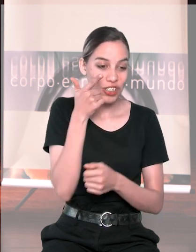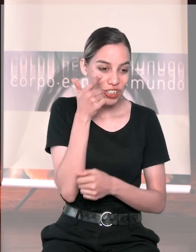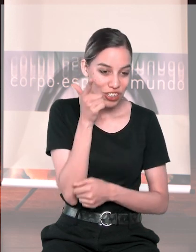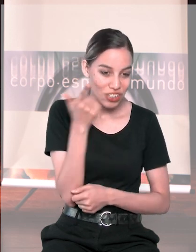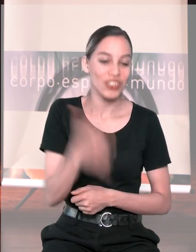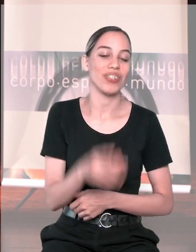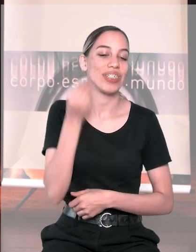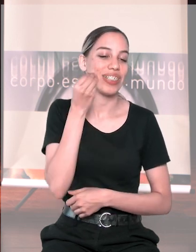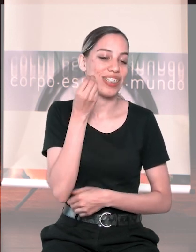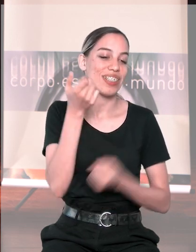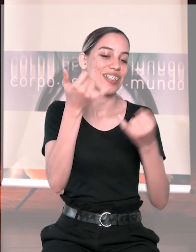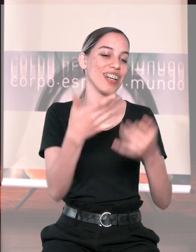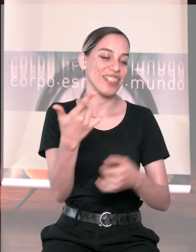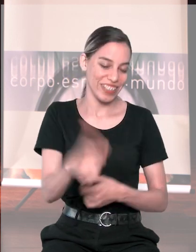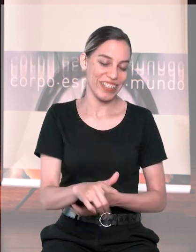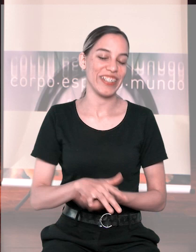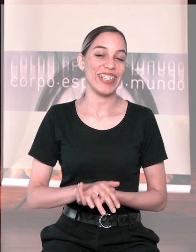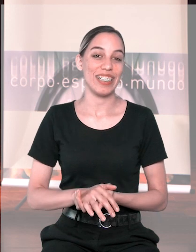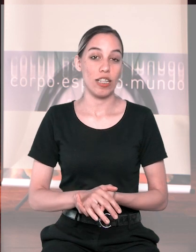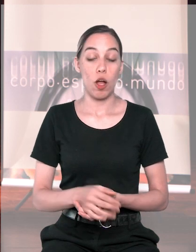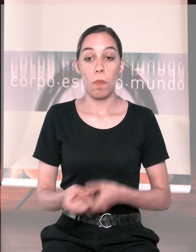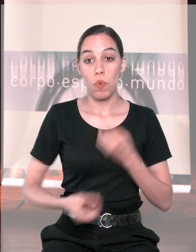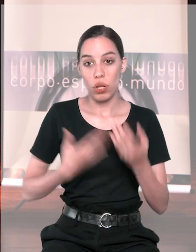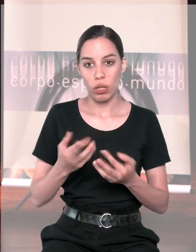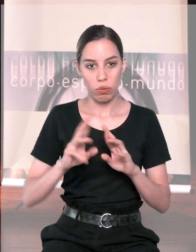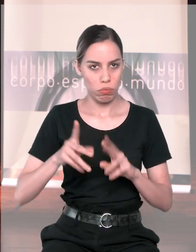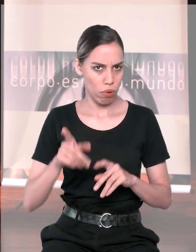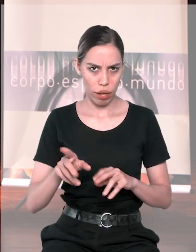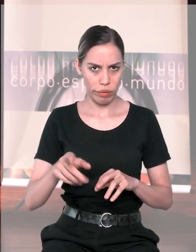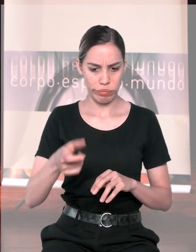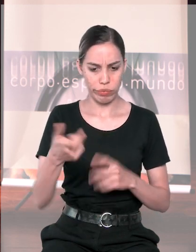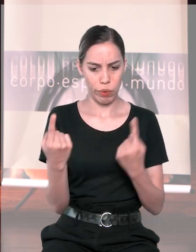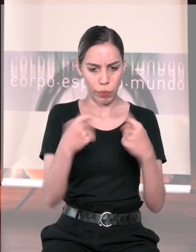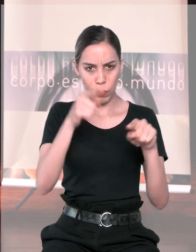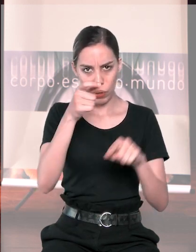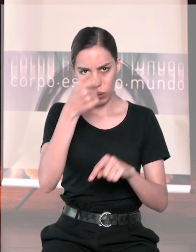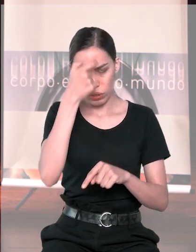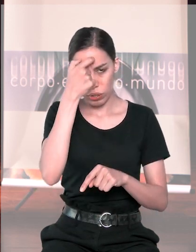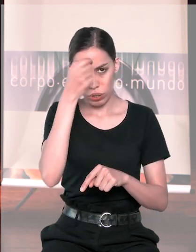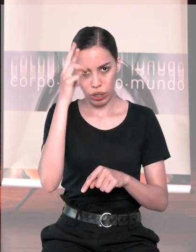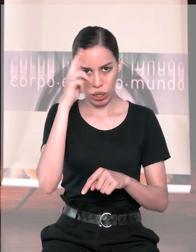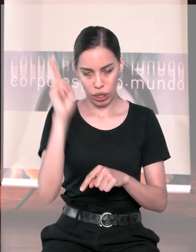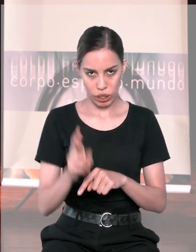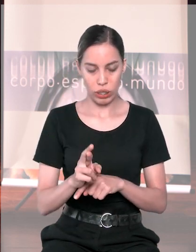convencer vocês da mesma coisa. Poesia não é o sentimento contra a razão. O Valéry não é à toa que ele escreveu um